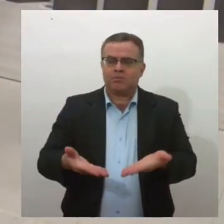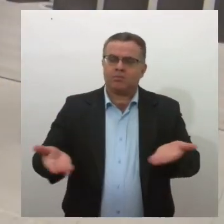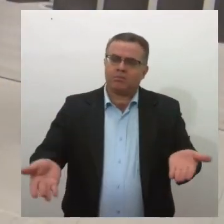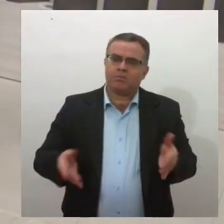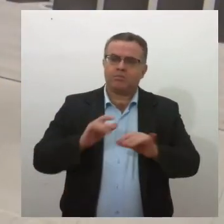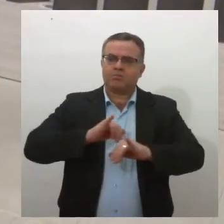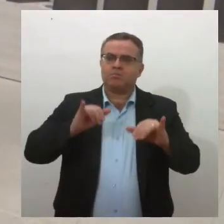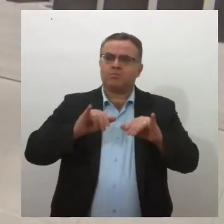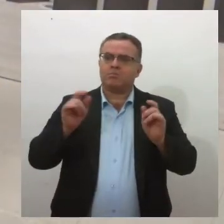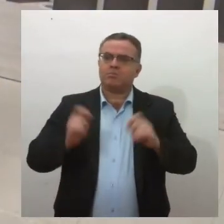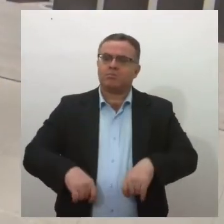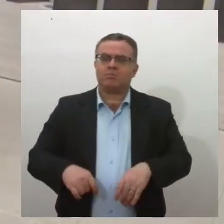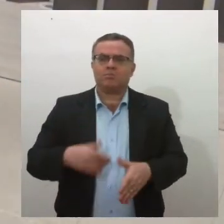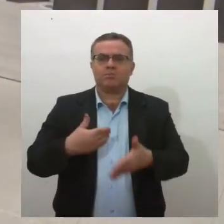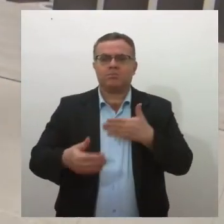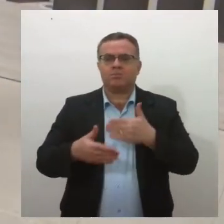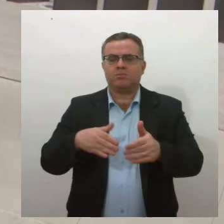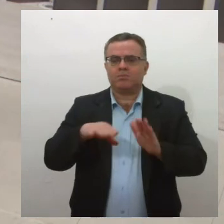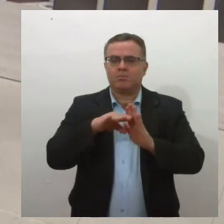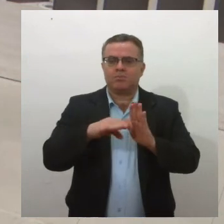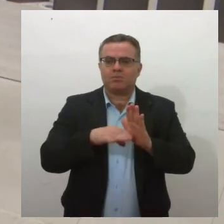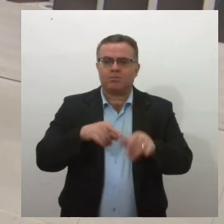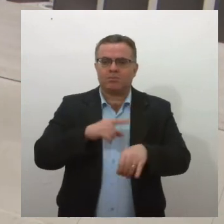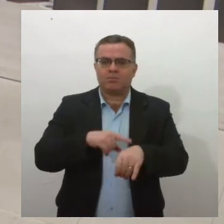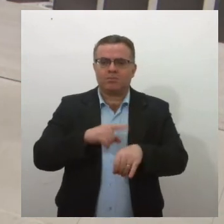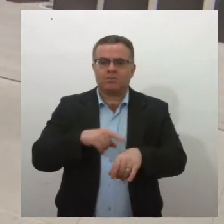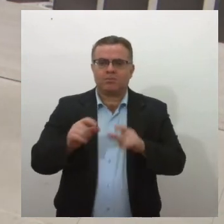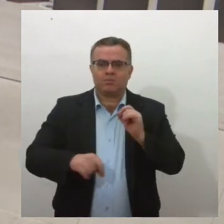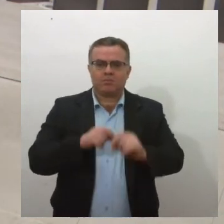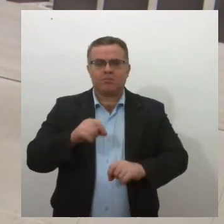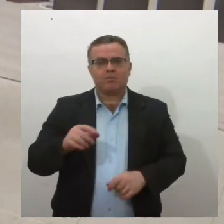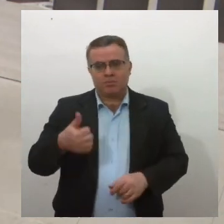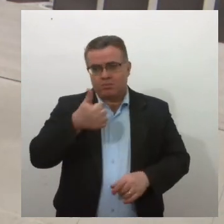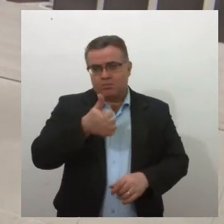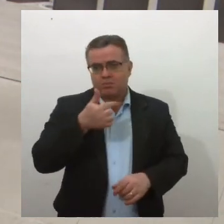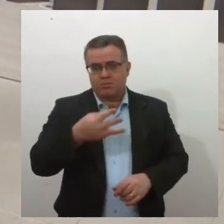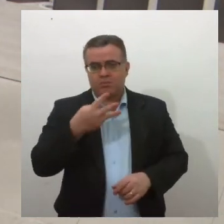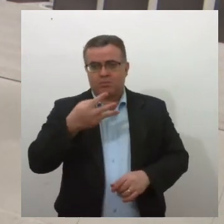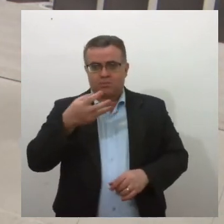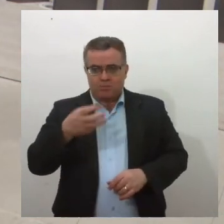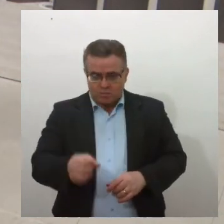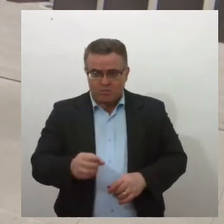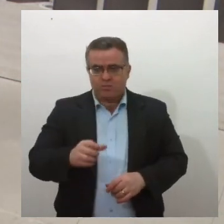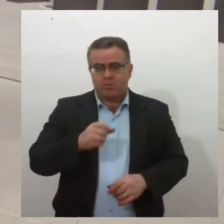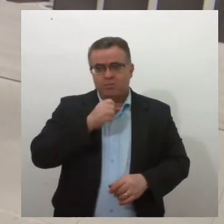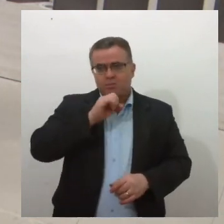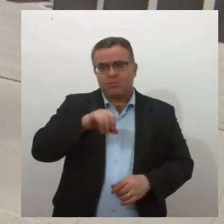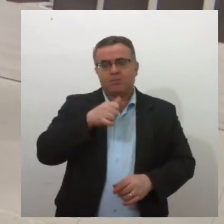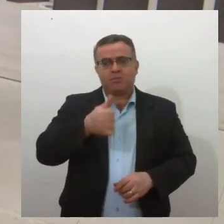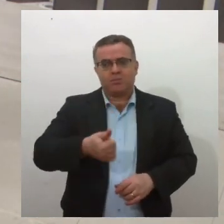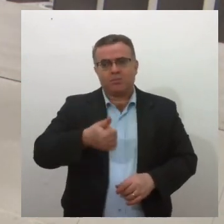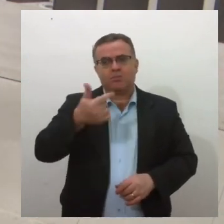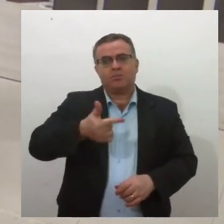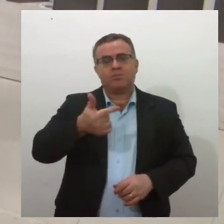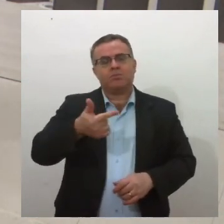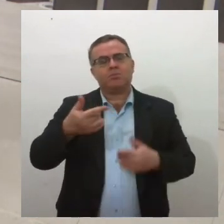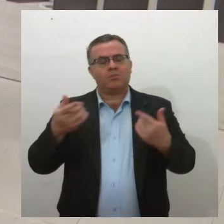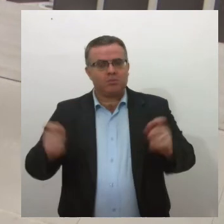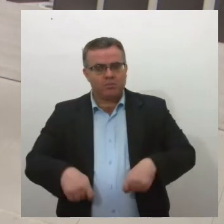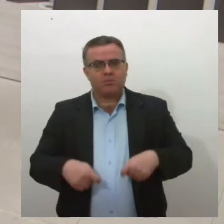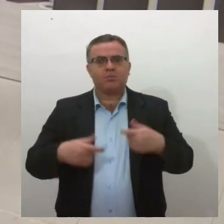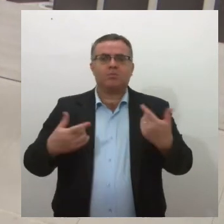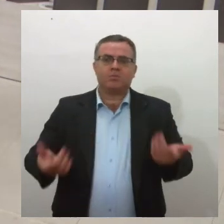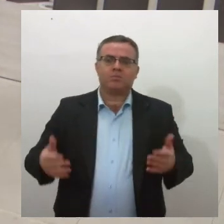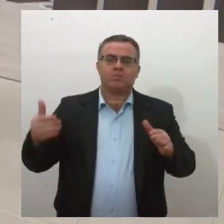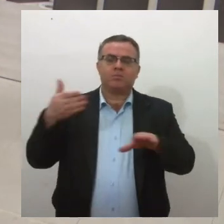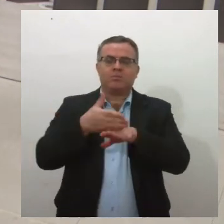notícias você confere a qualquer momento na nossa programação e ao 12:30 no Jornal da Alese, segunda edição com Valquíria Miron. Você pode seguir também as nossas